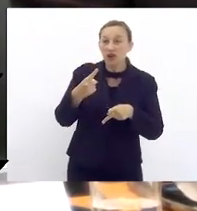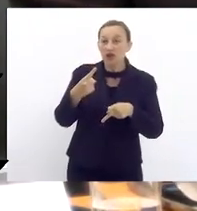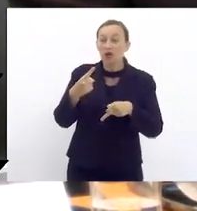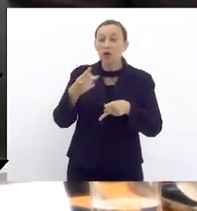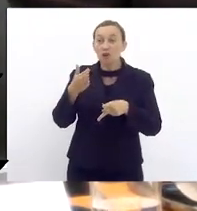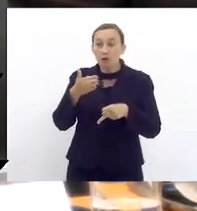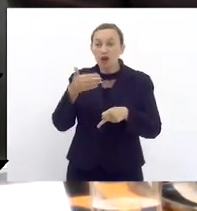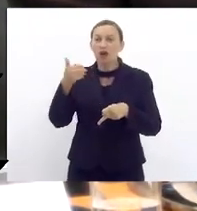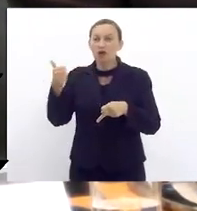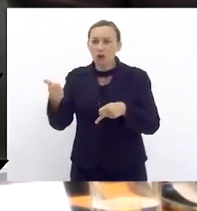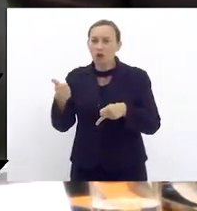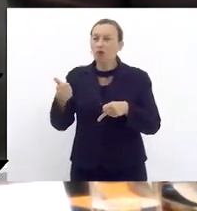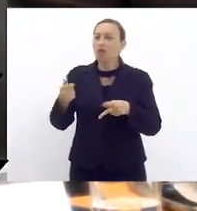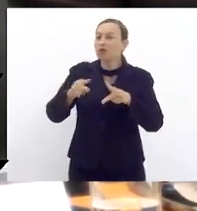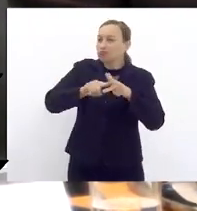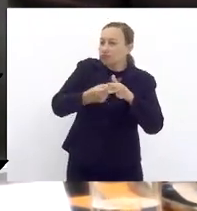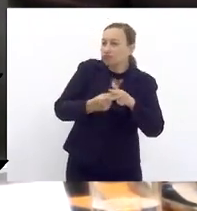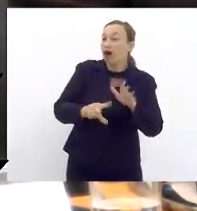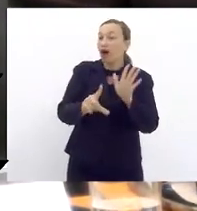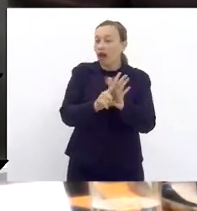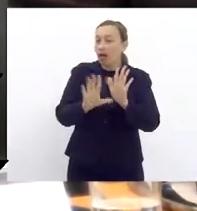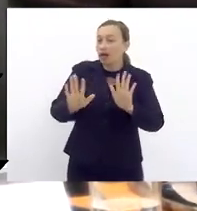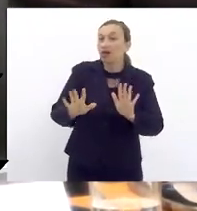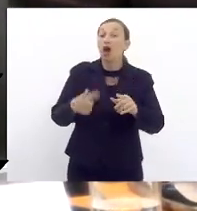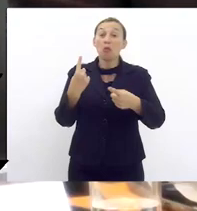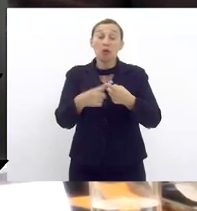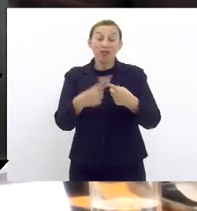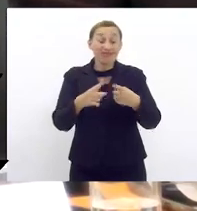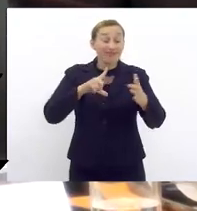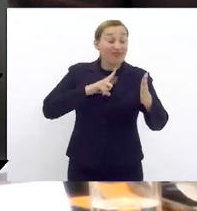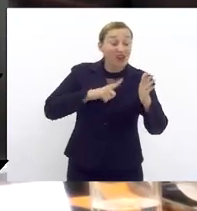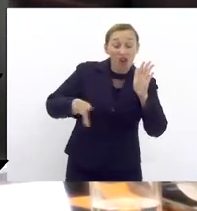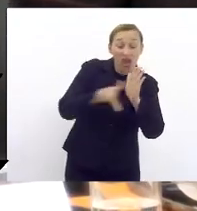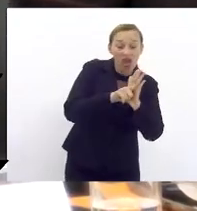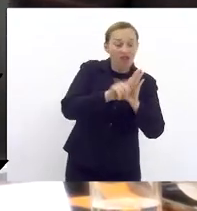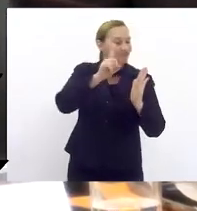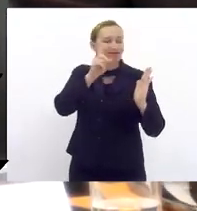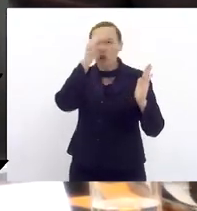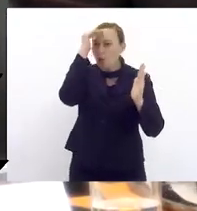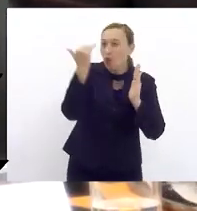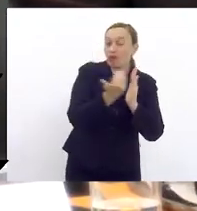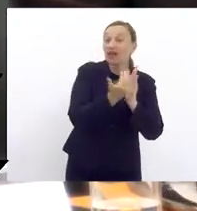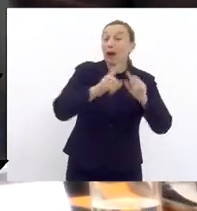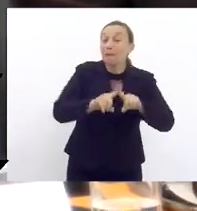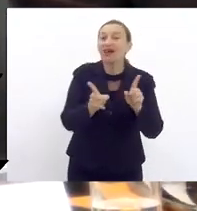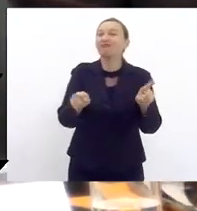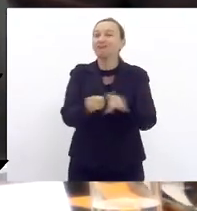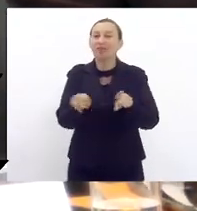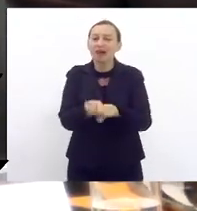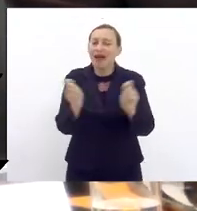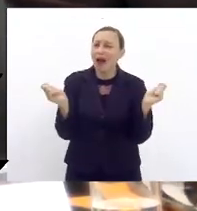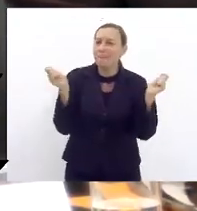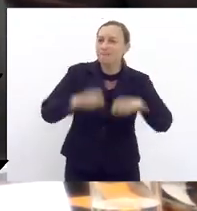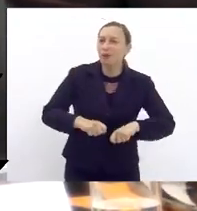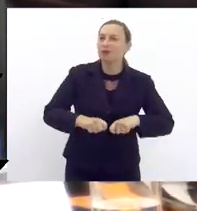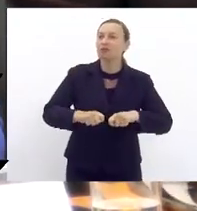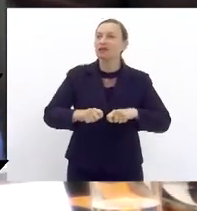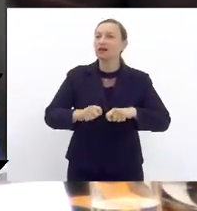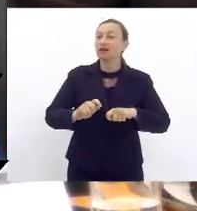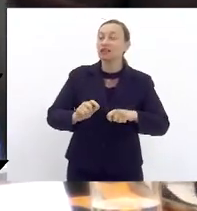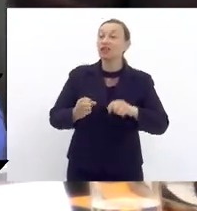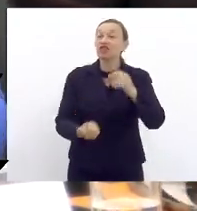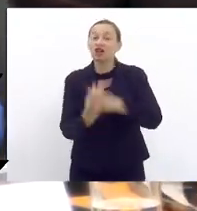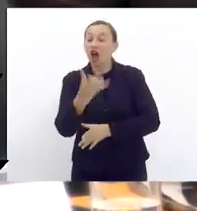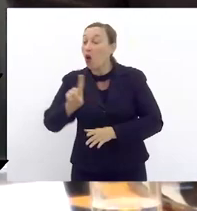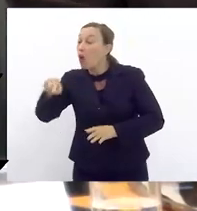de leis que não são cumpridas mas também diante da possibilidade de fazermos outras